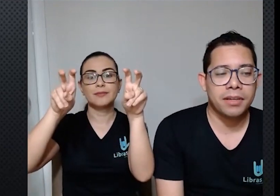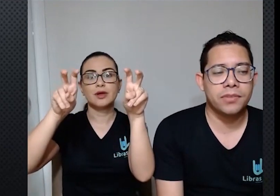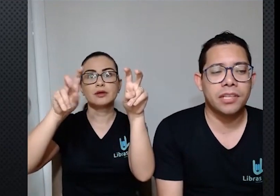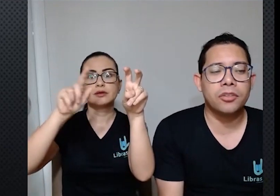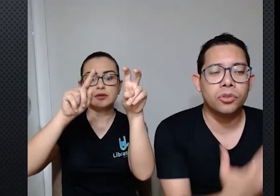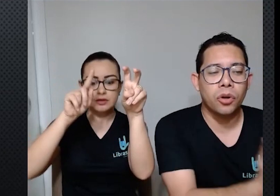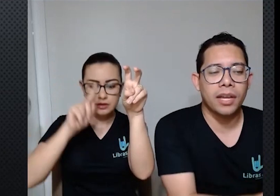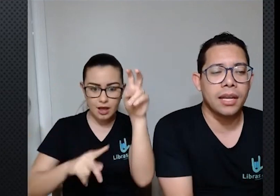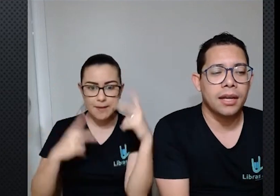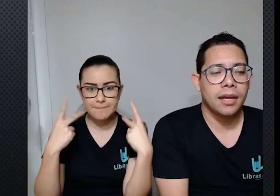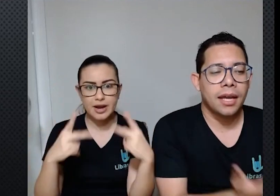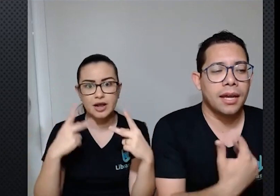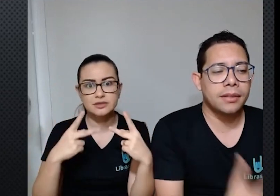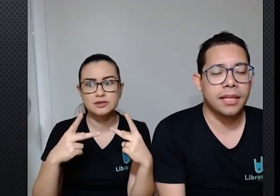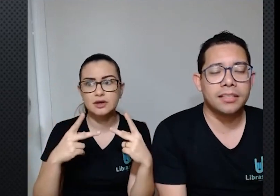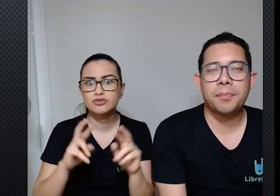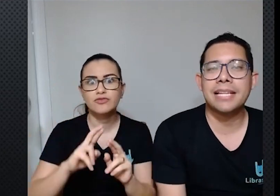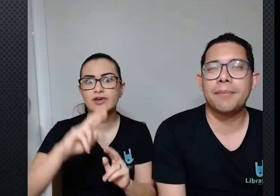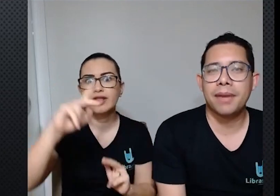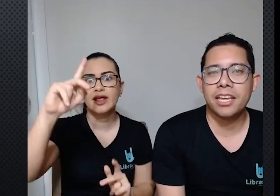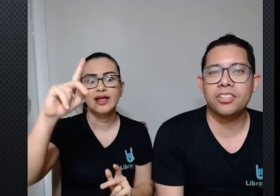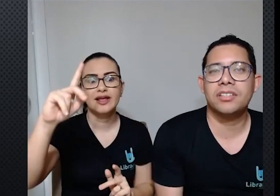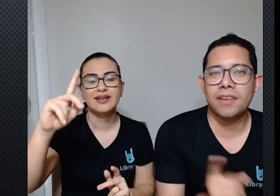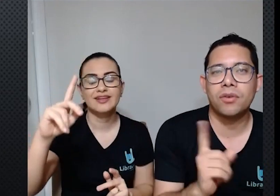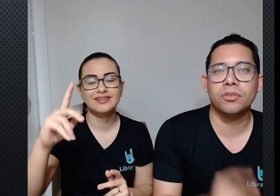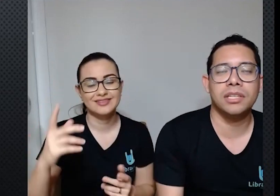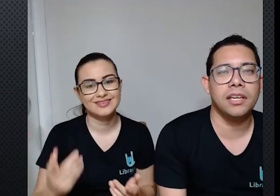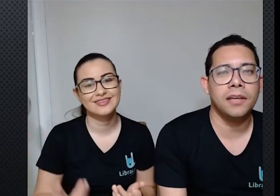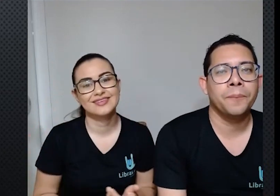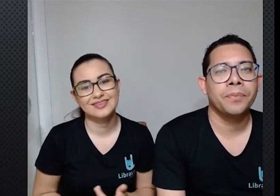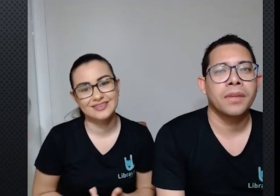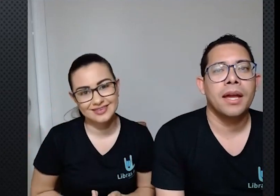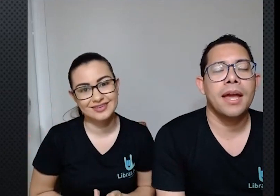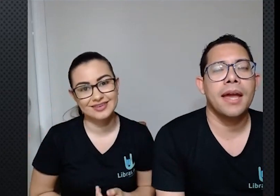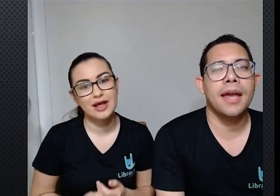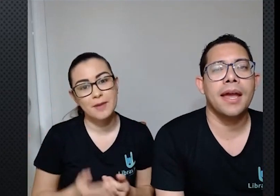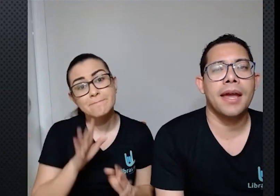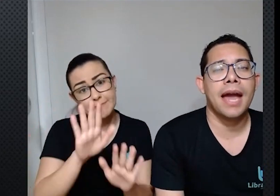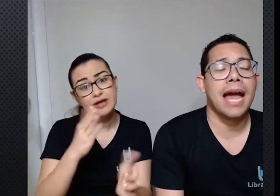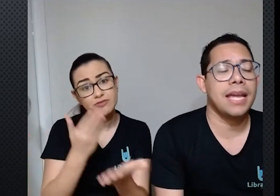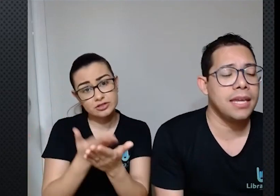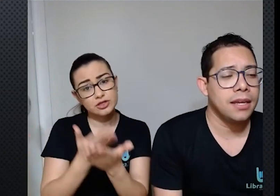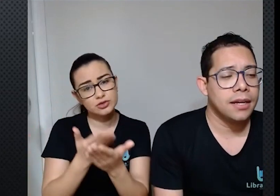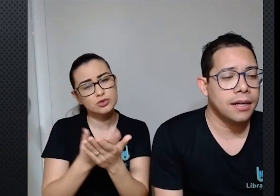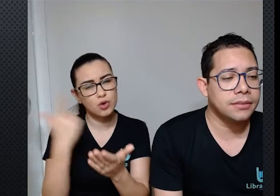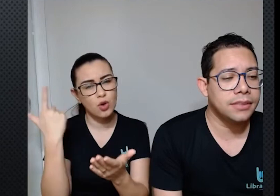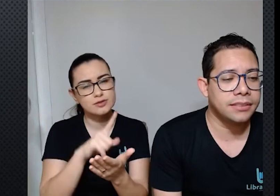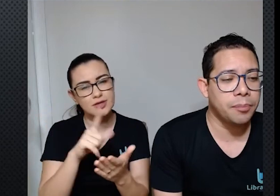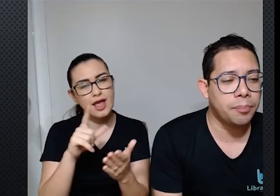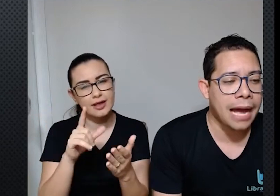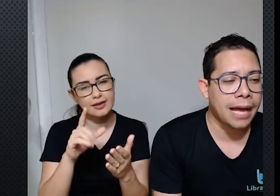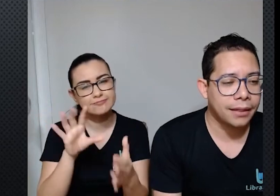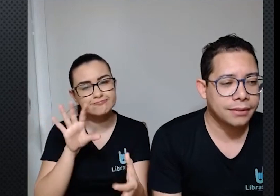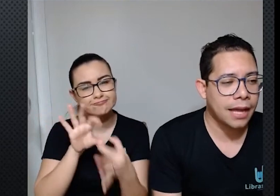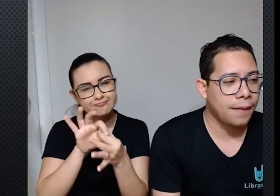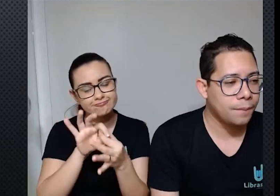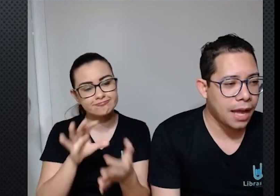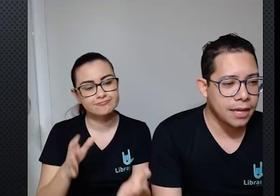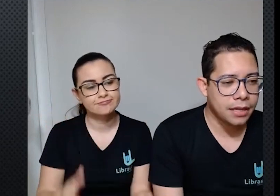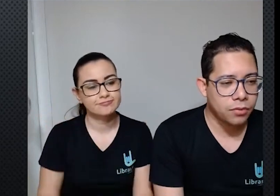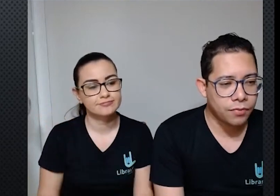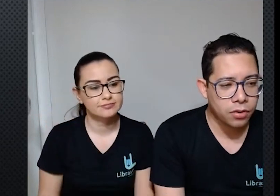B. Mas se você estudou ele antecipadamente, você vai conseguir aí antecipar,